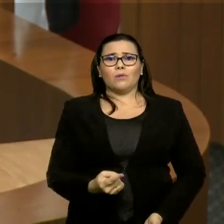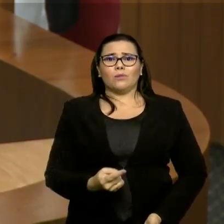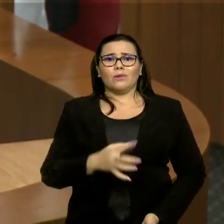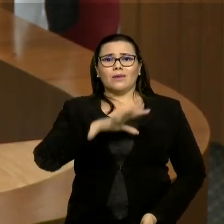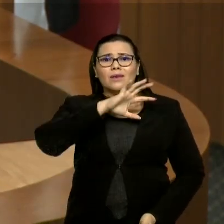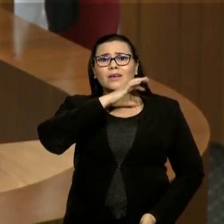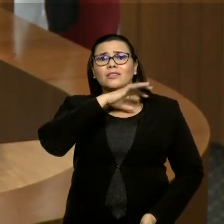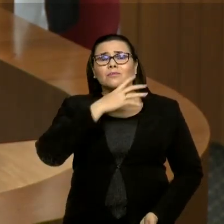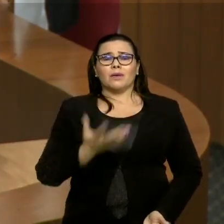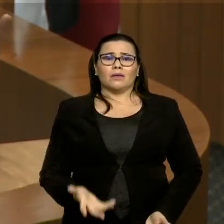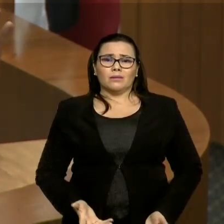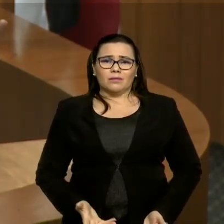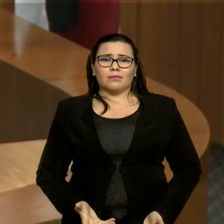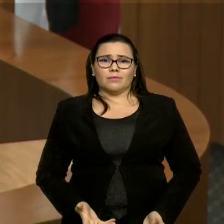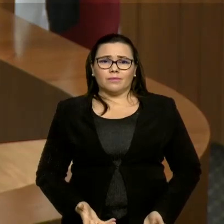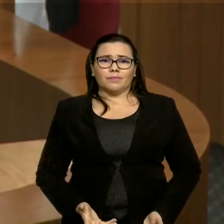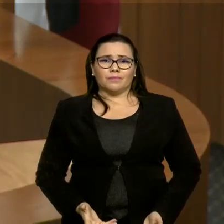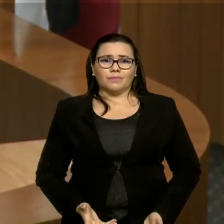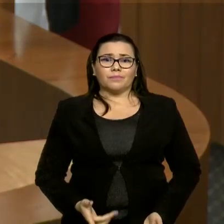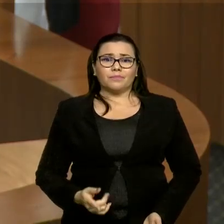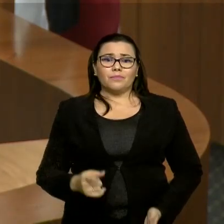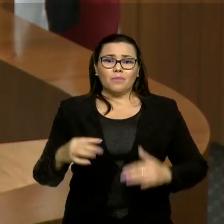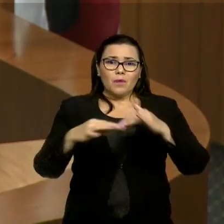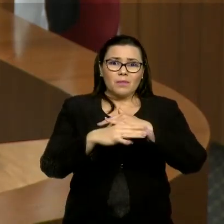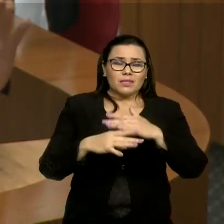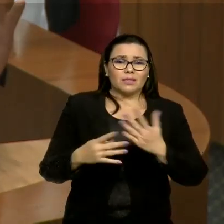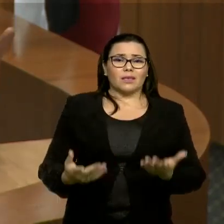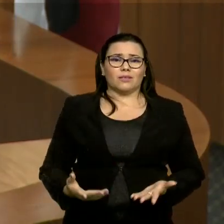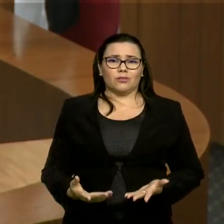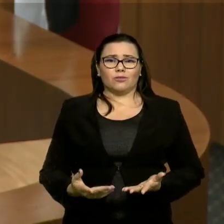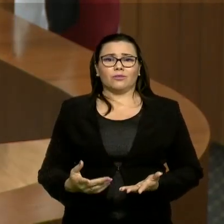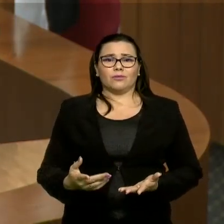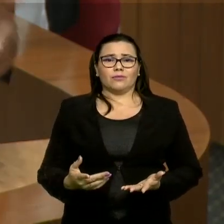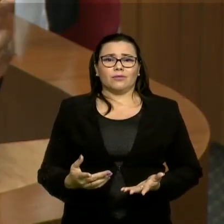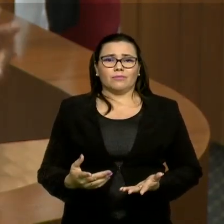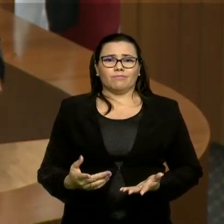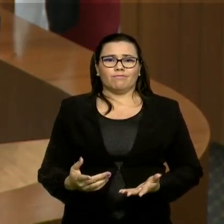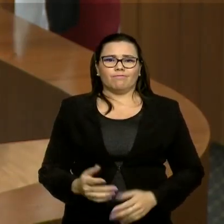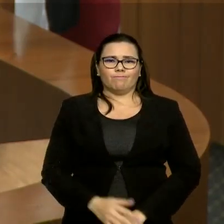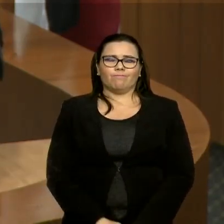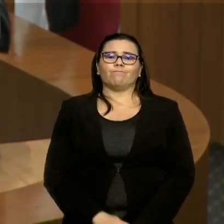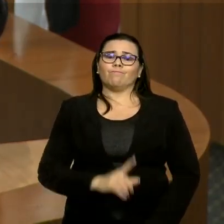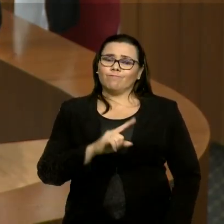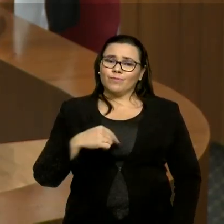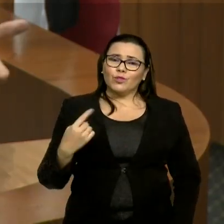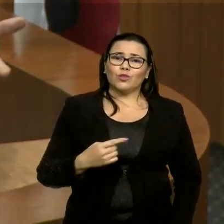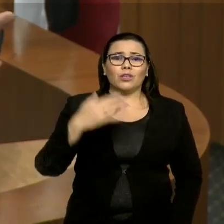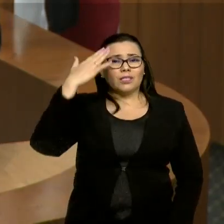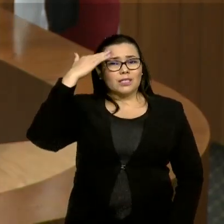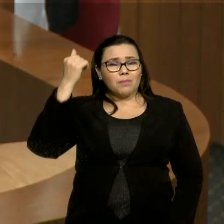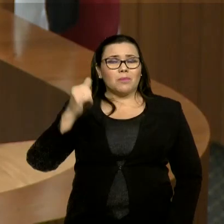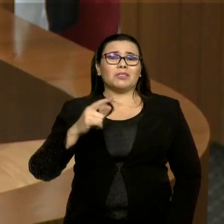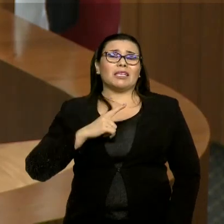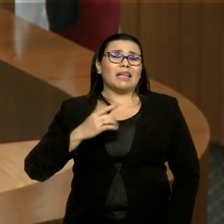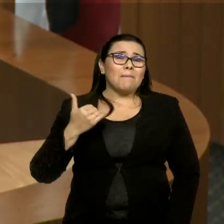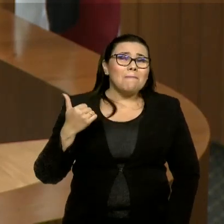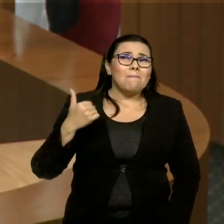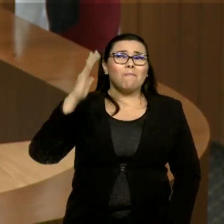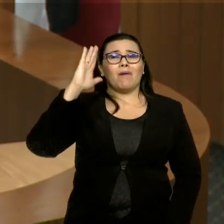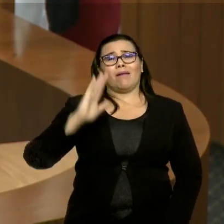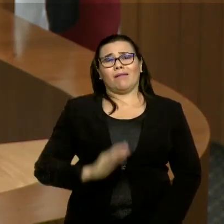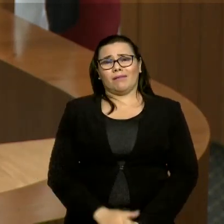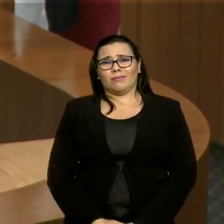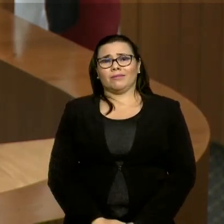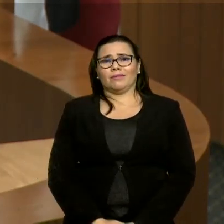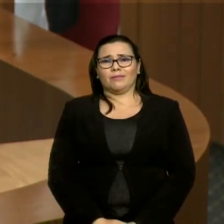onde, oficialmente, você tem 25 mil animais, que a gente sabe que termina sendo um número maior, porque